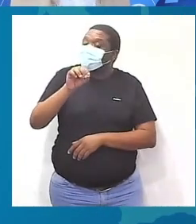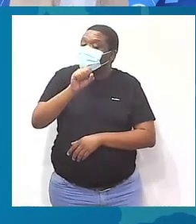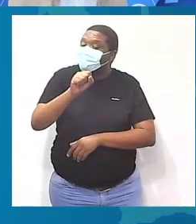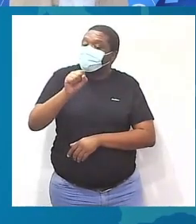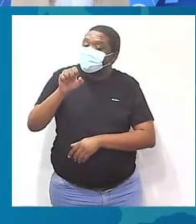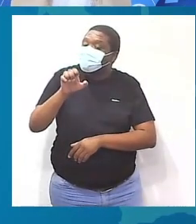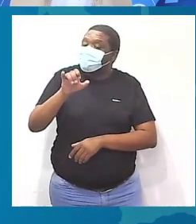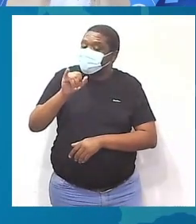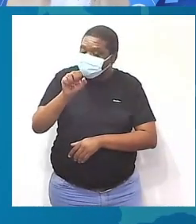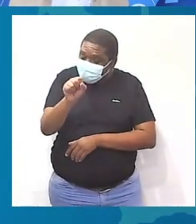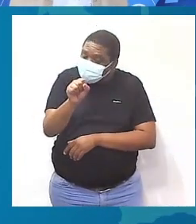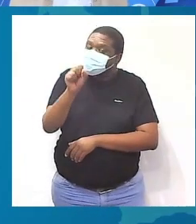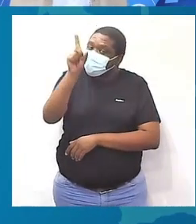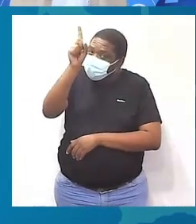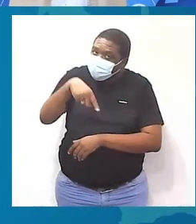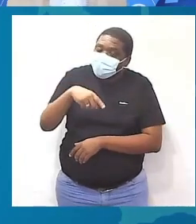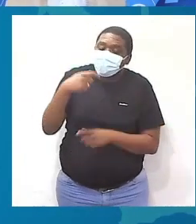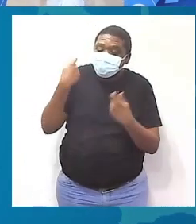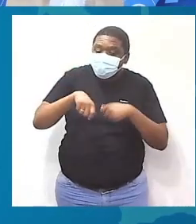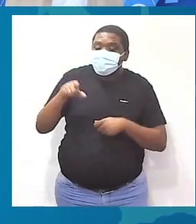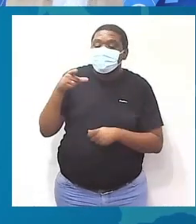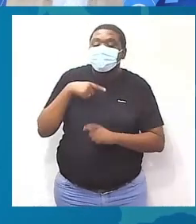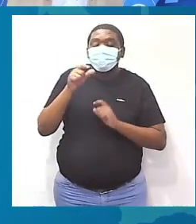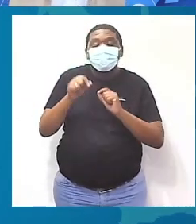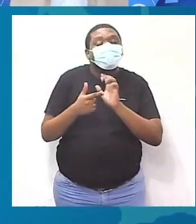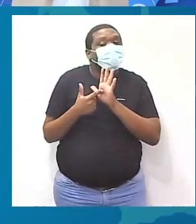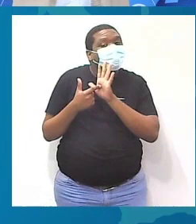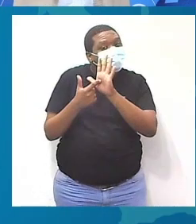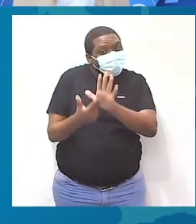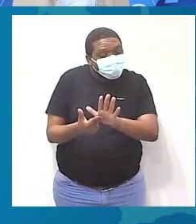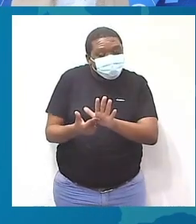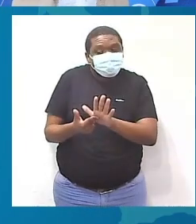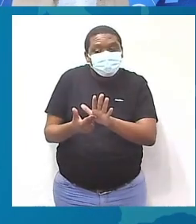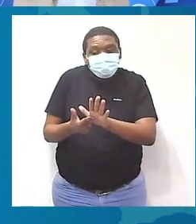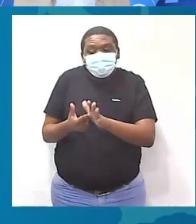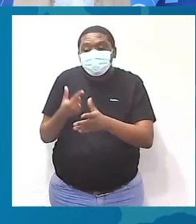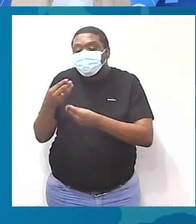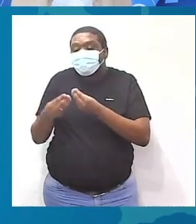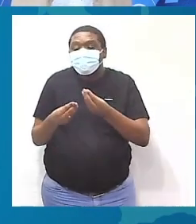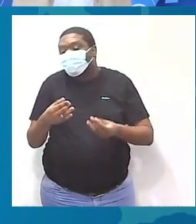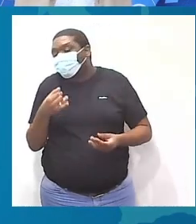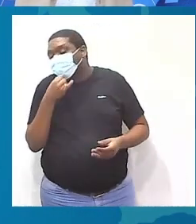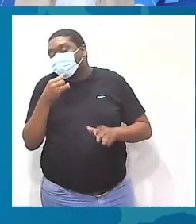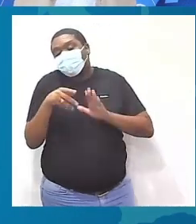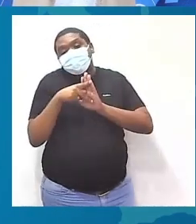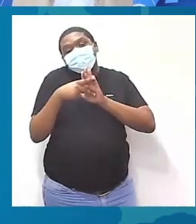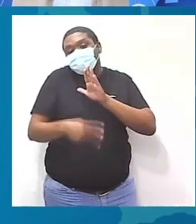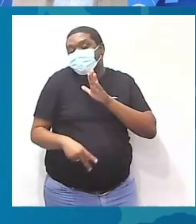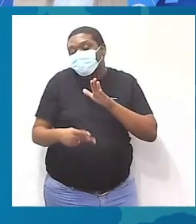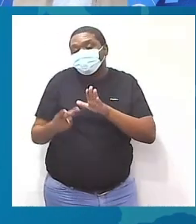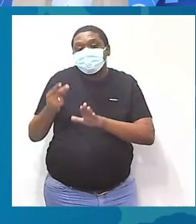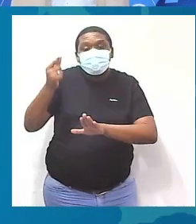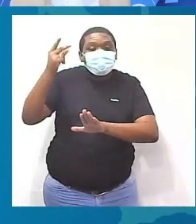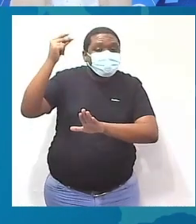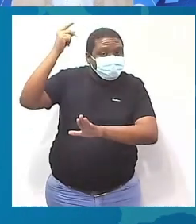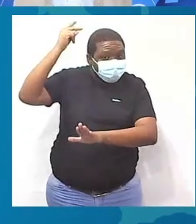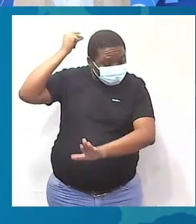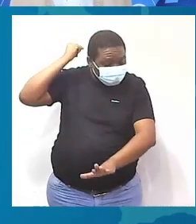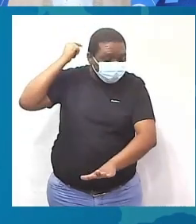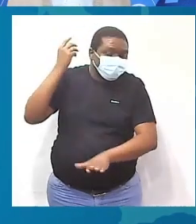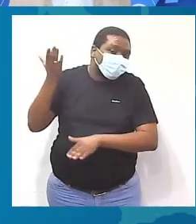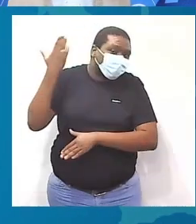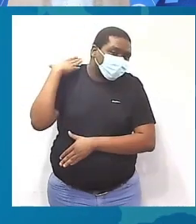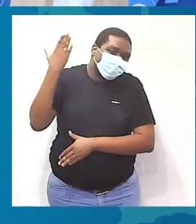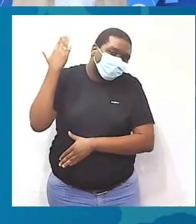o resto ou vestígio ele se apresente como pertencente em uma época geológica